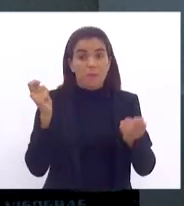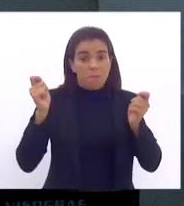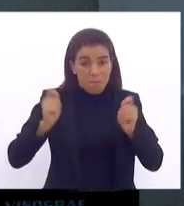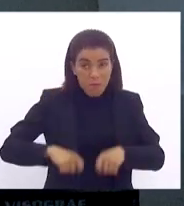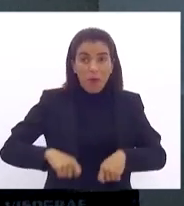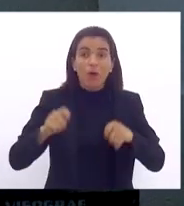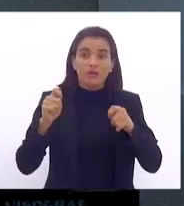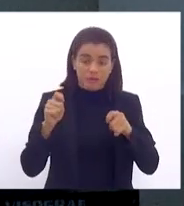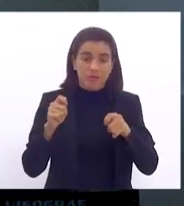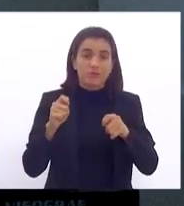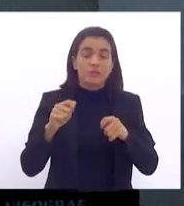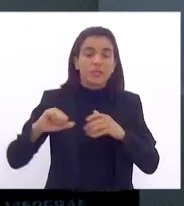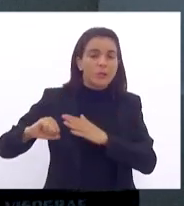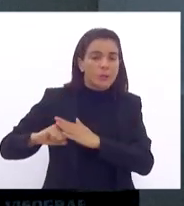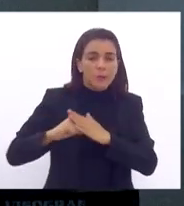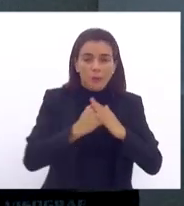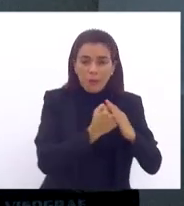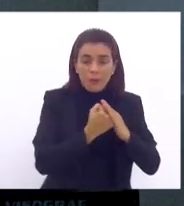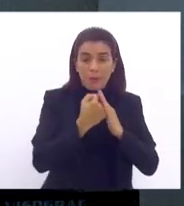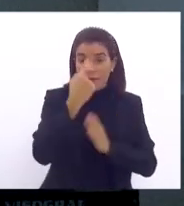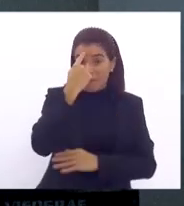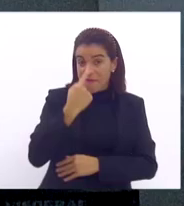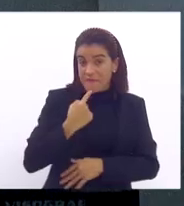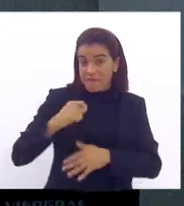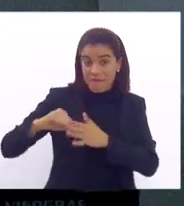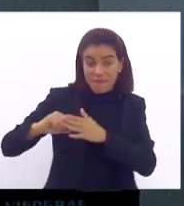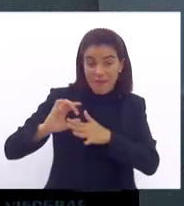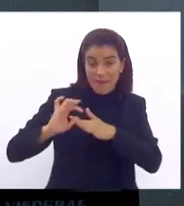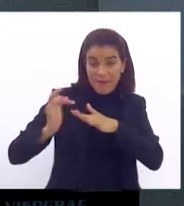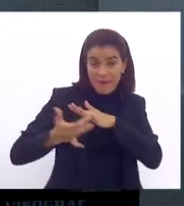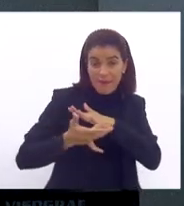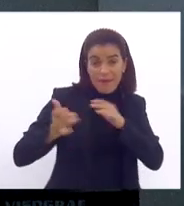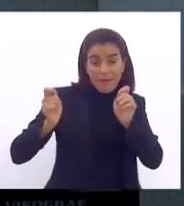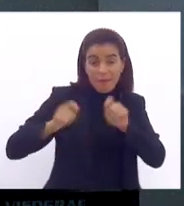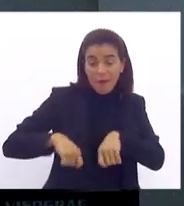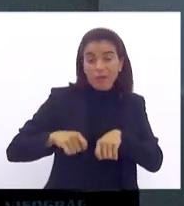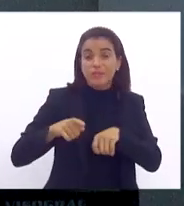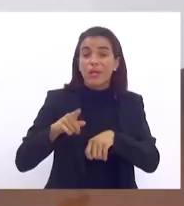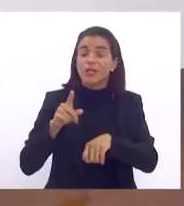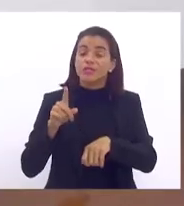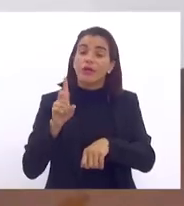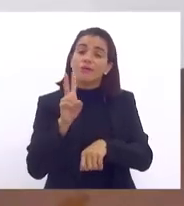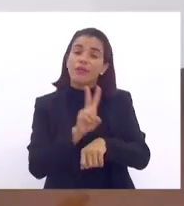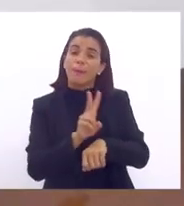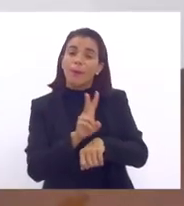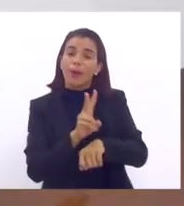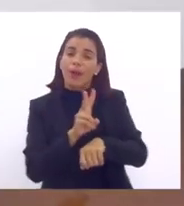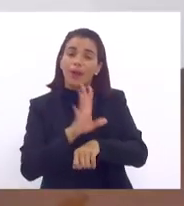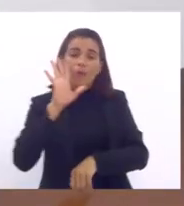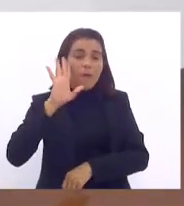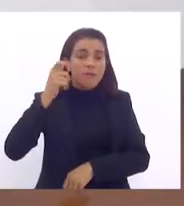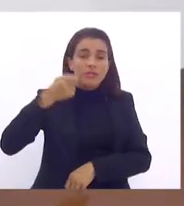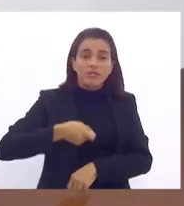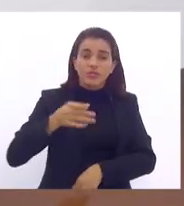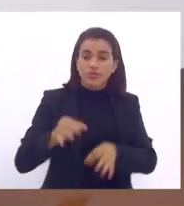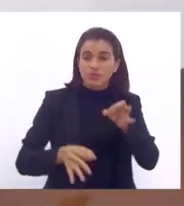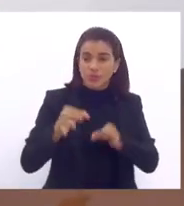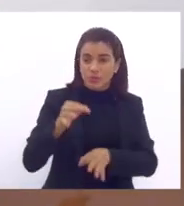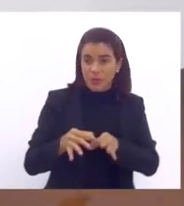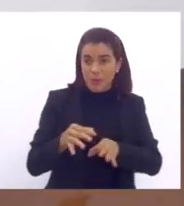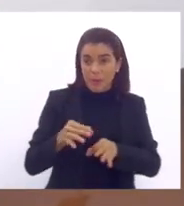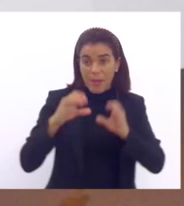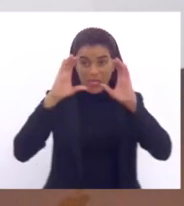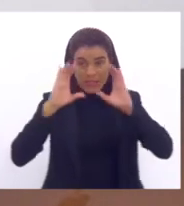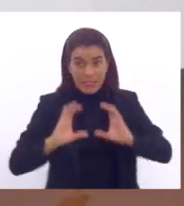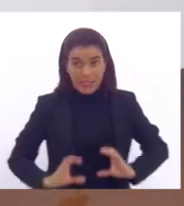ser né que o bloqueio de perfis nas redes sociais seja uma medida cautelar necessária para os cidadãos né ou para